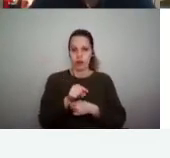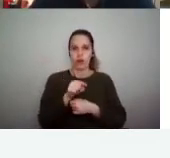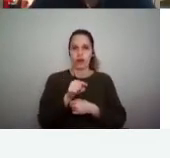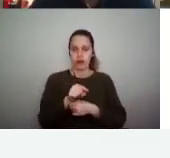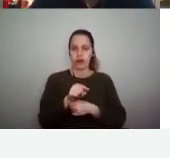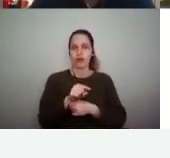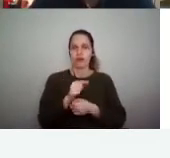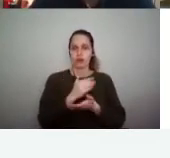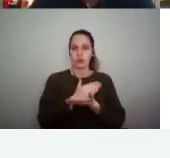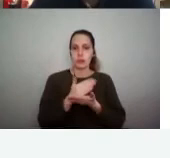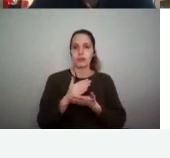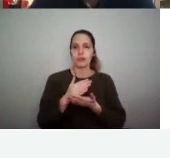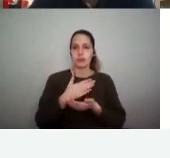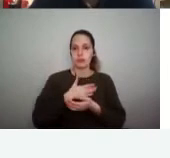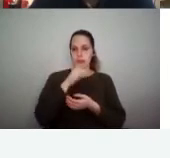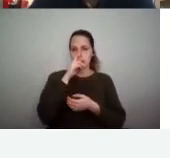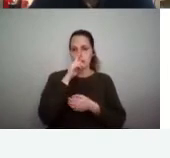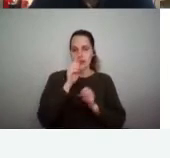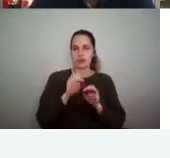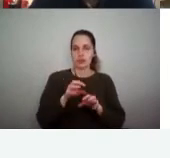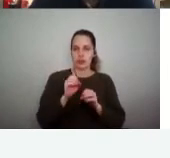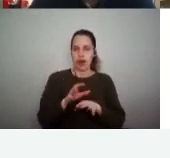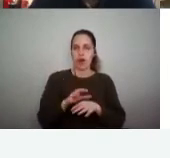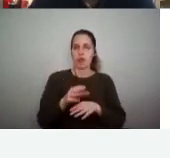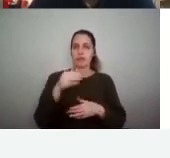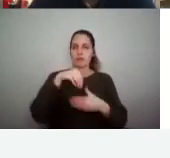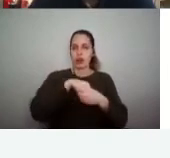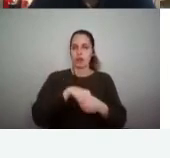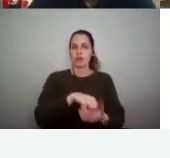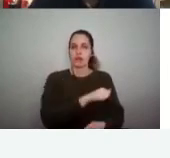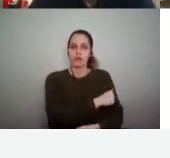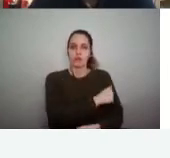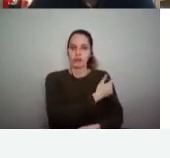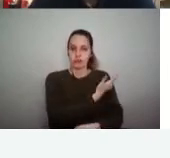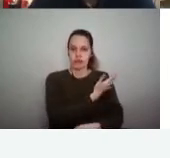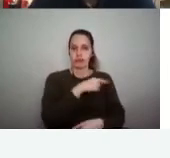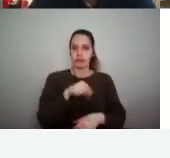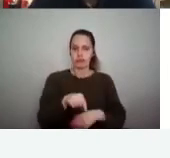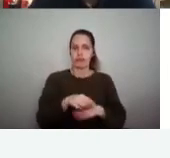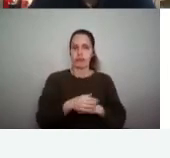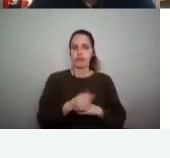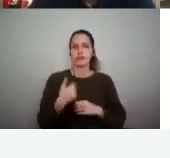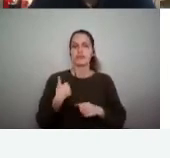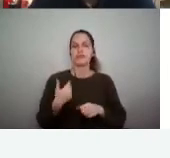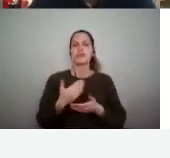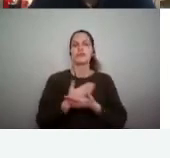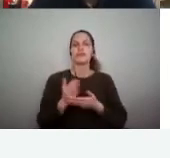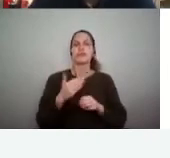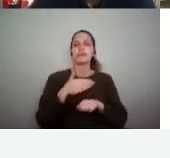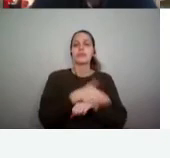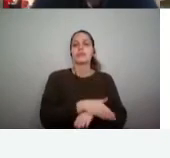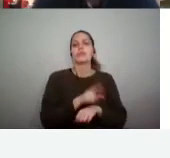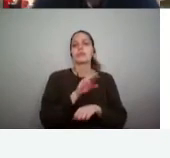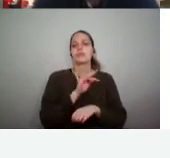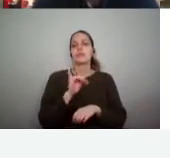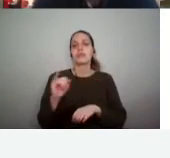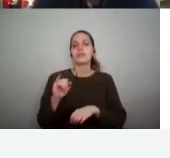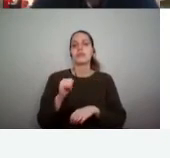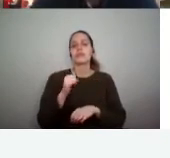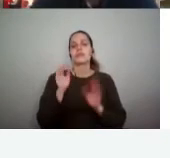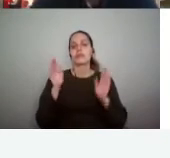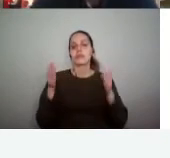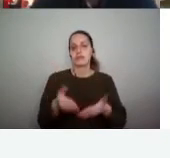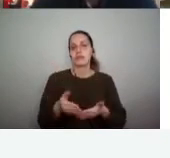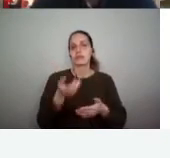infantil. E eu ingresso, então, dentro de uma UTI pediátrica, como fisioterapeuta pediátrico, já com essa caminhada,